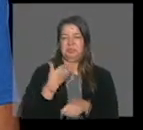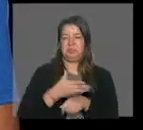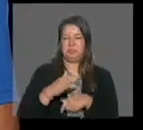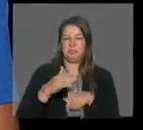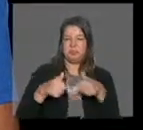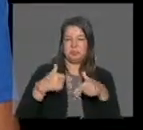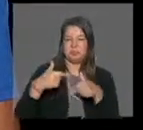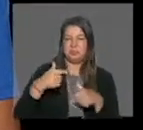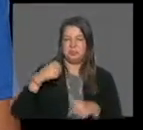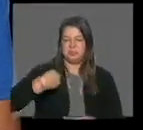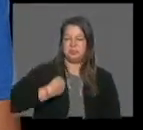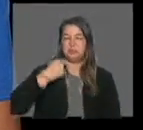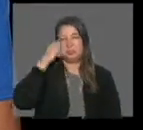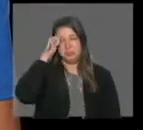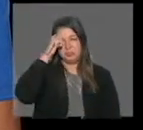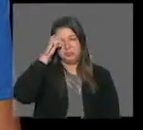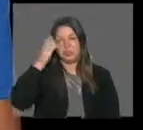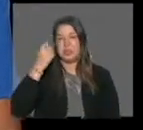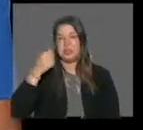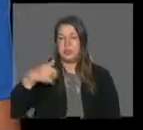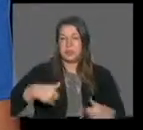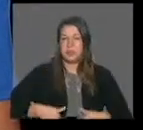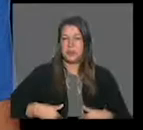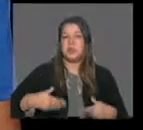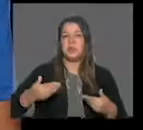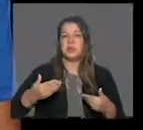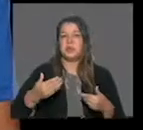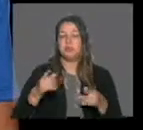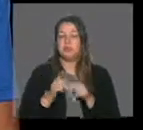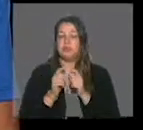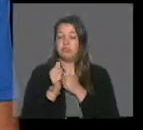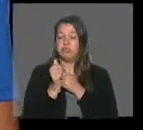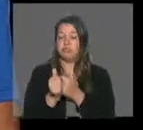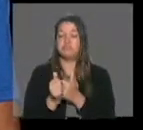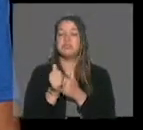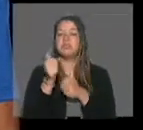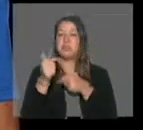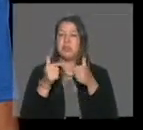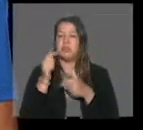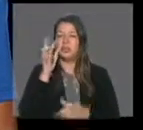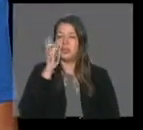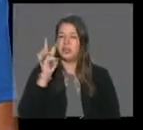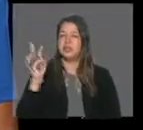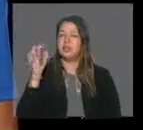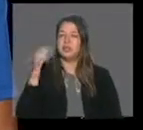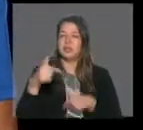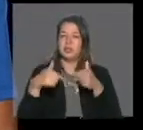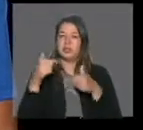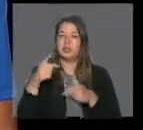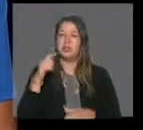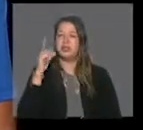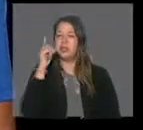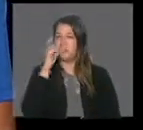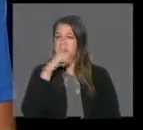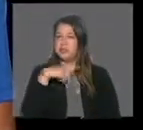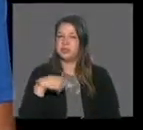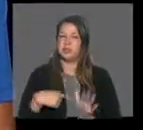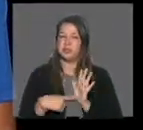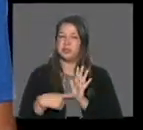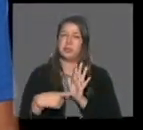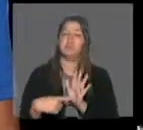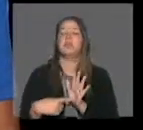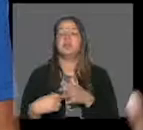fome, ficava com aquela história de acompanhar o trabalho dos meus pais, ver a dificuldade que era da